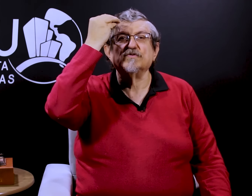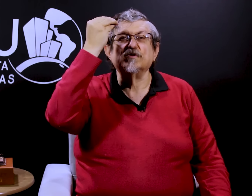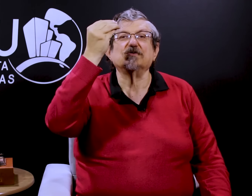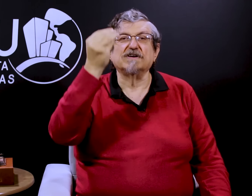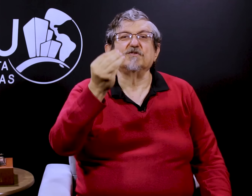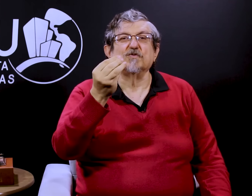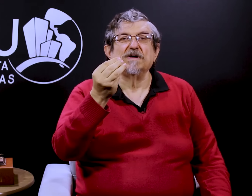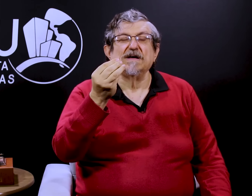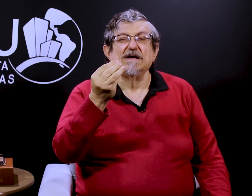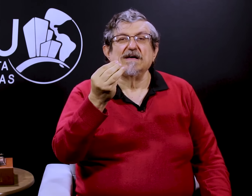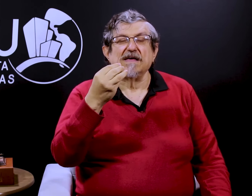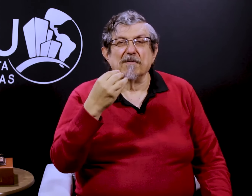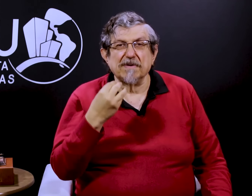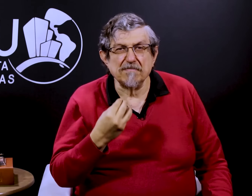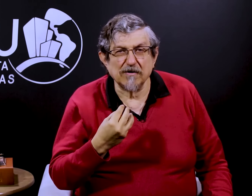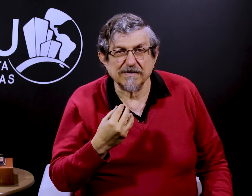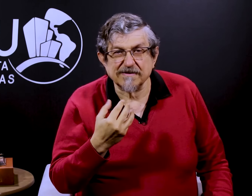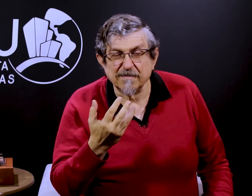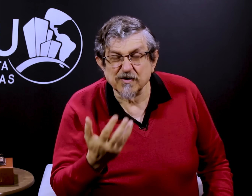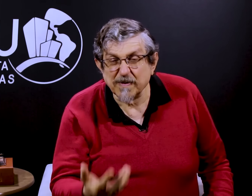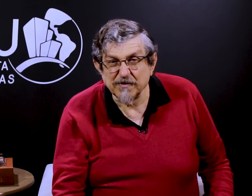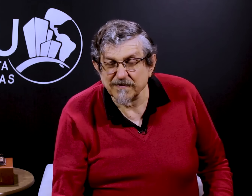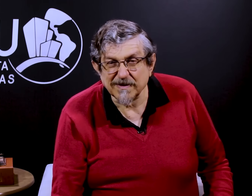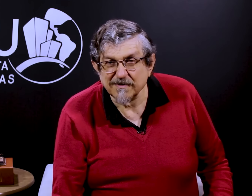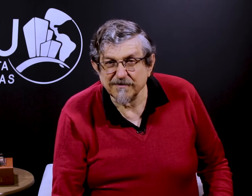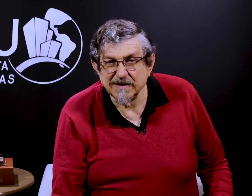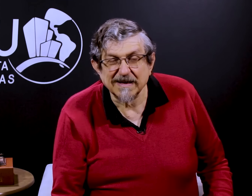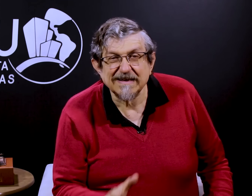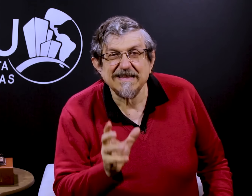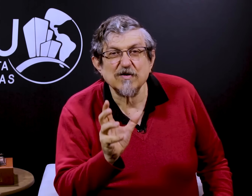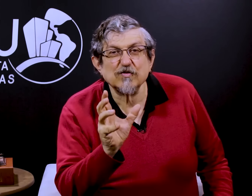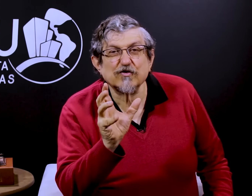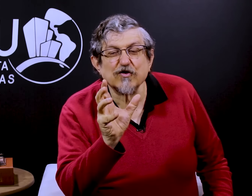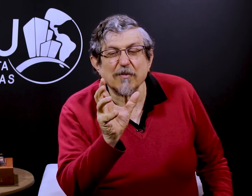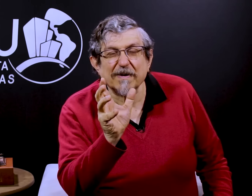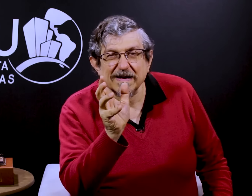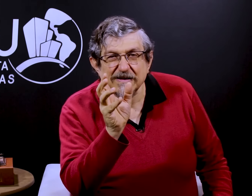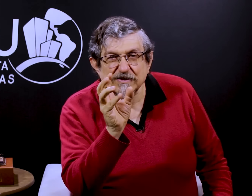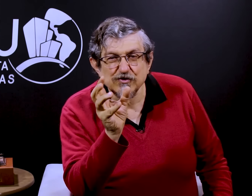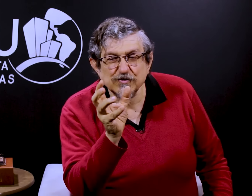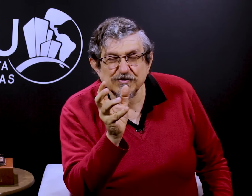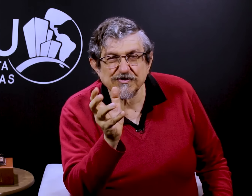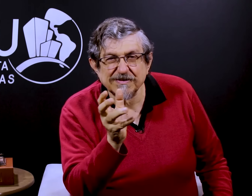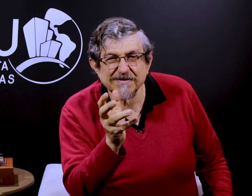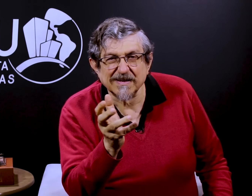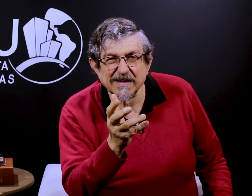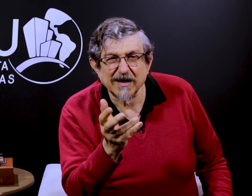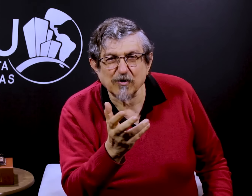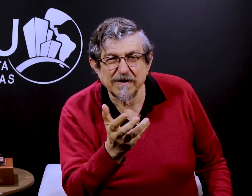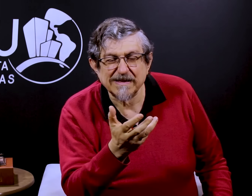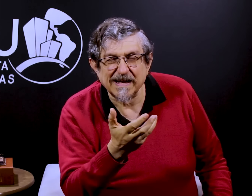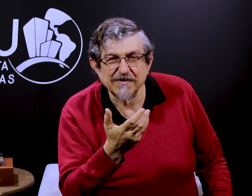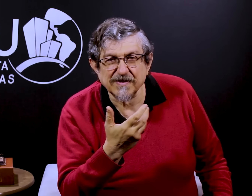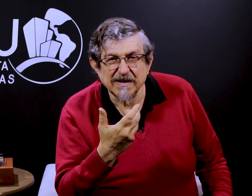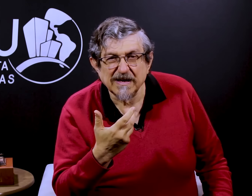eu sou santo e abrir mão dessa perspectiva na vida não sobra Justiça